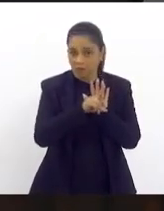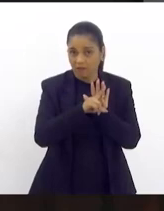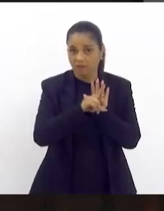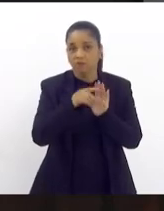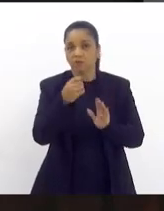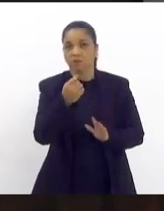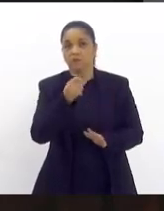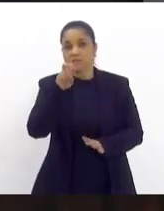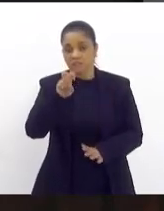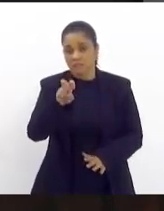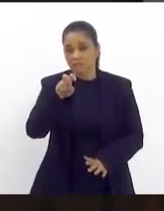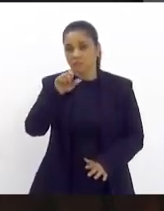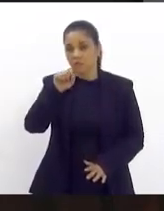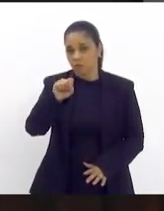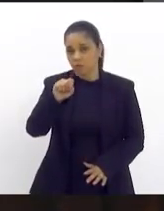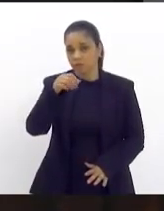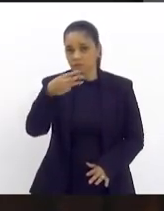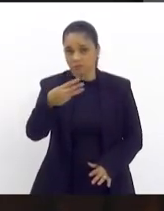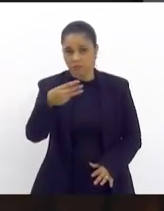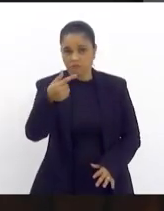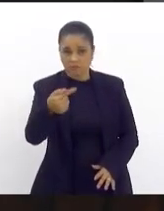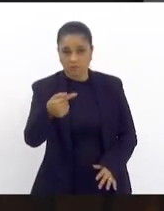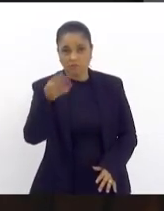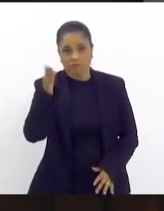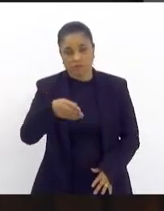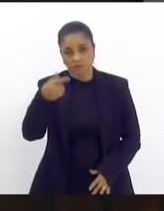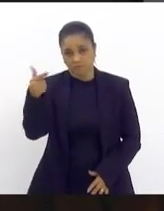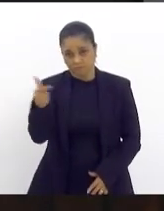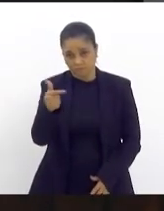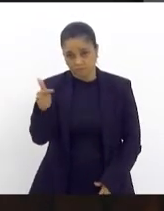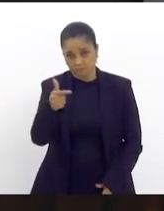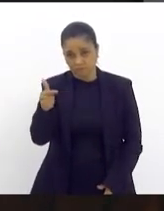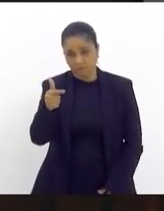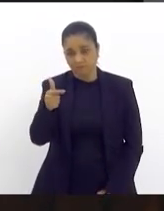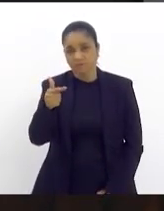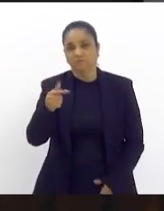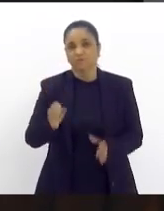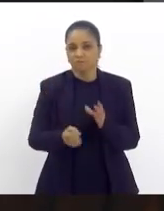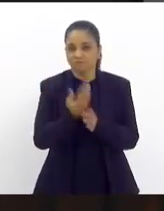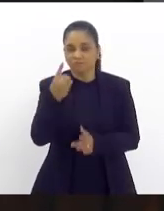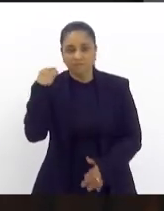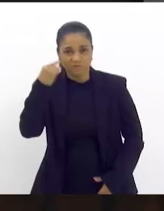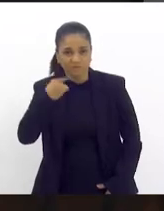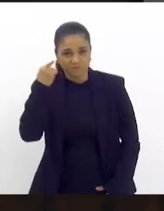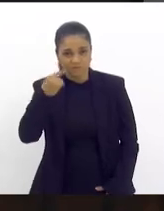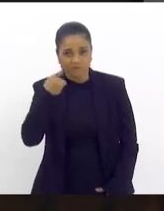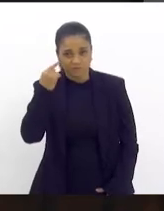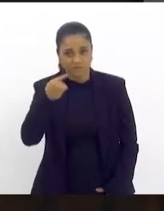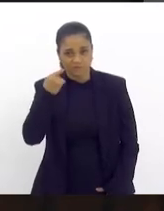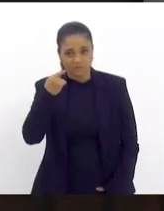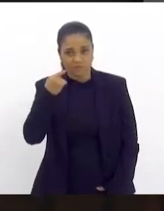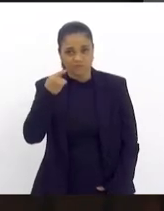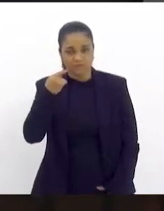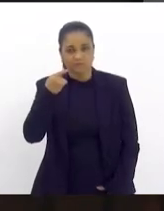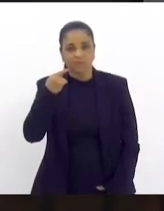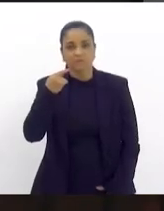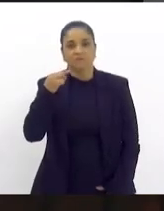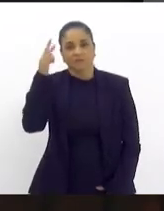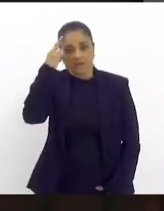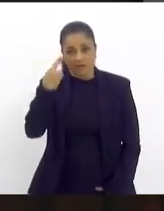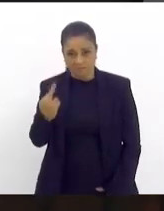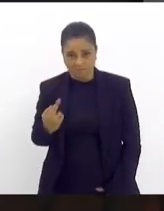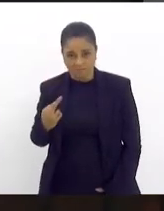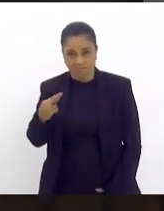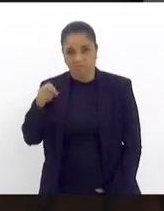número 5837, de 22, de autoria do deputado, da deputada Renata